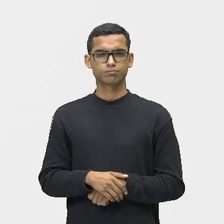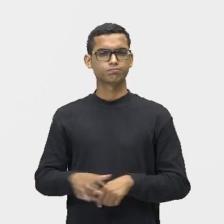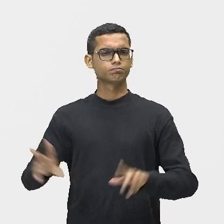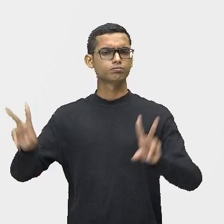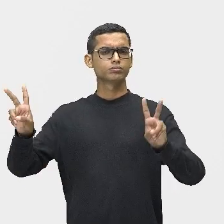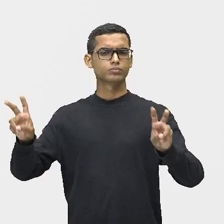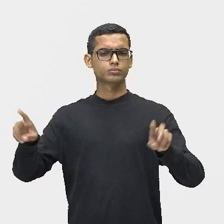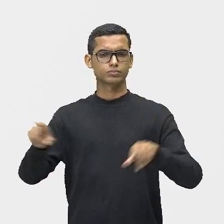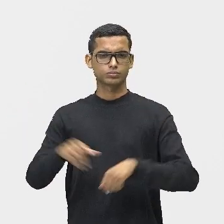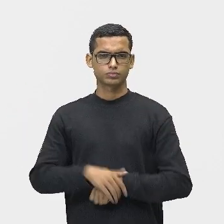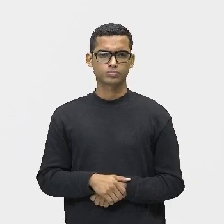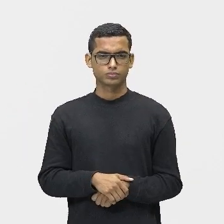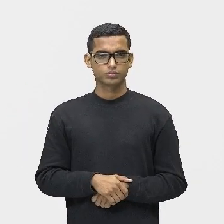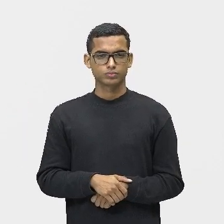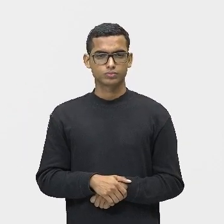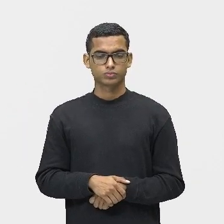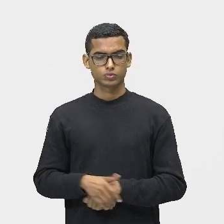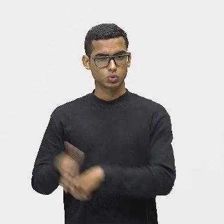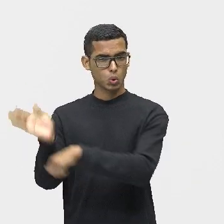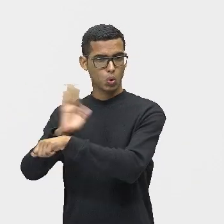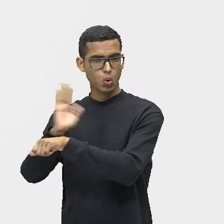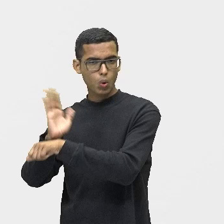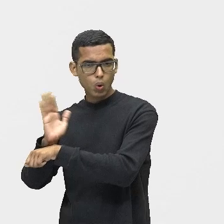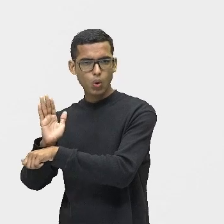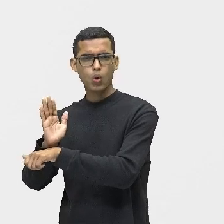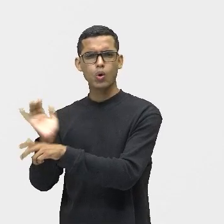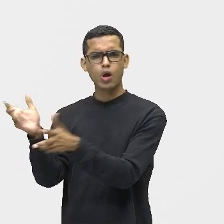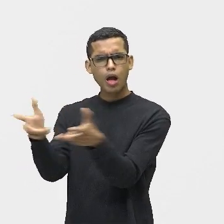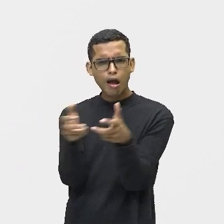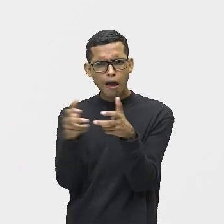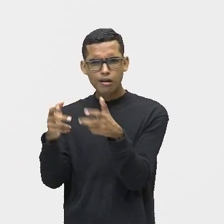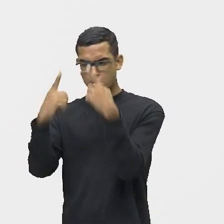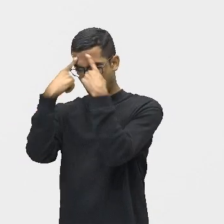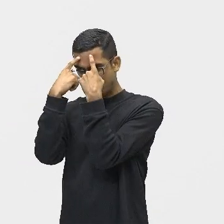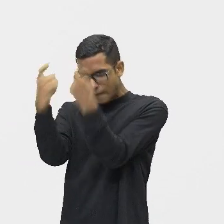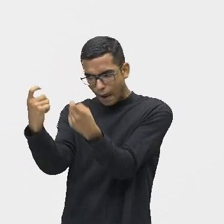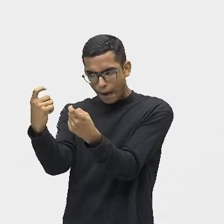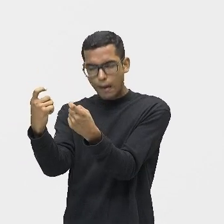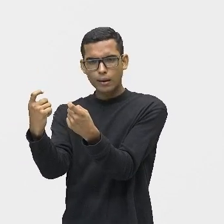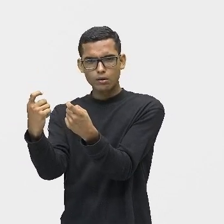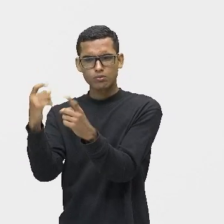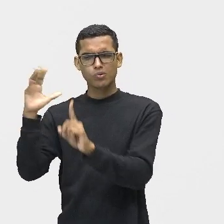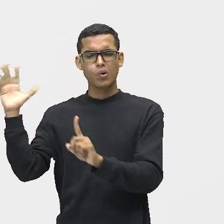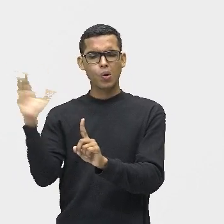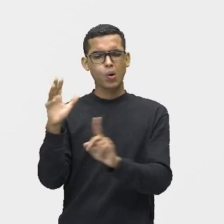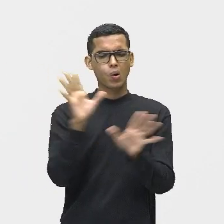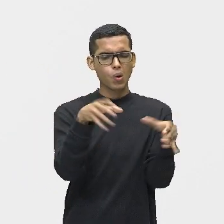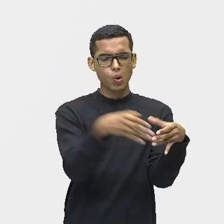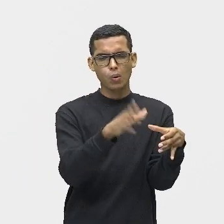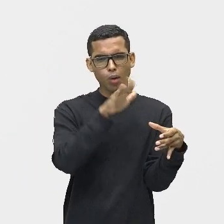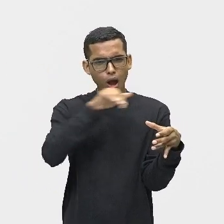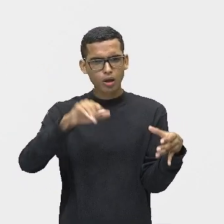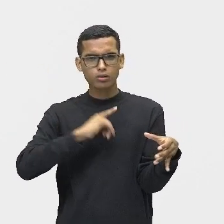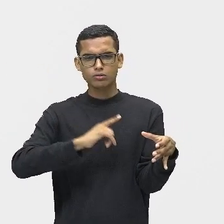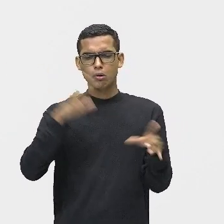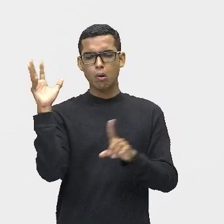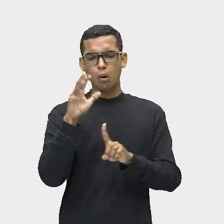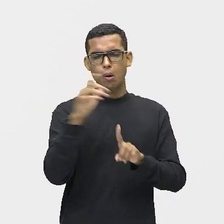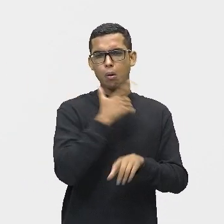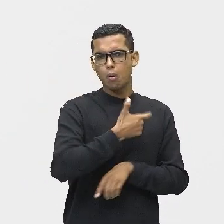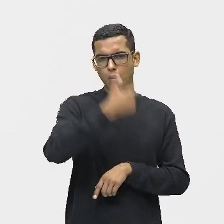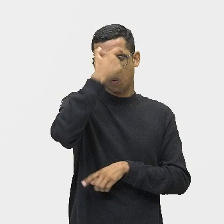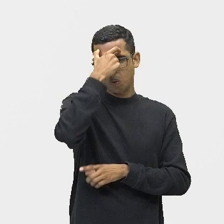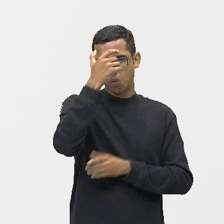influência dos filmes e videogames com cenas violentas no comportamento das crianças, certo? A questão do debate, qual foi